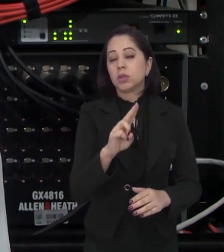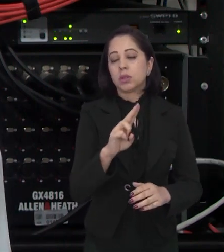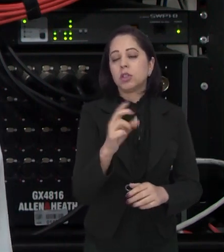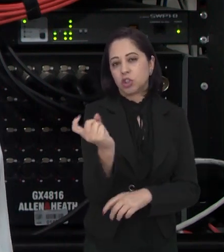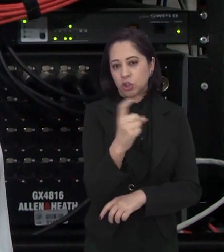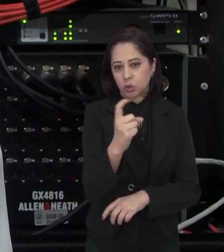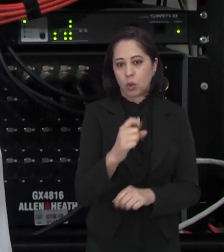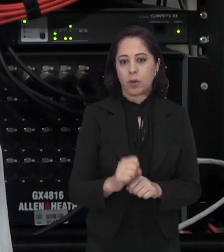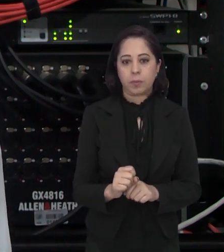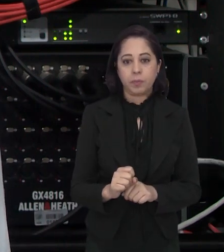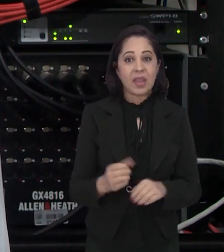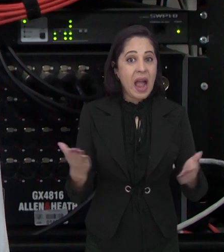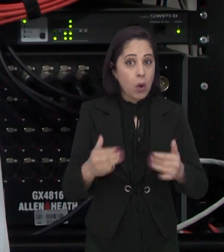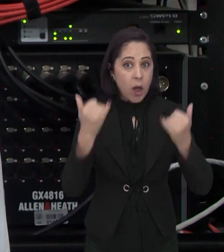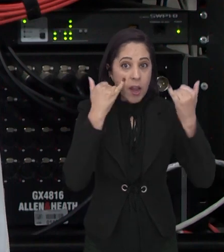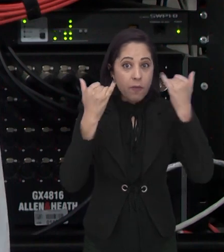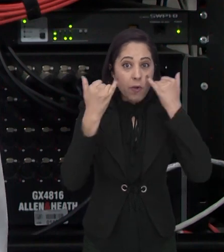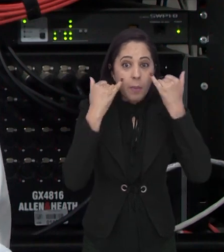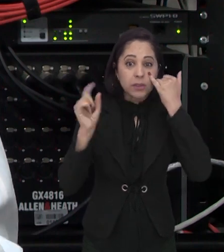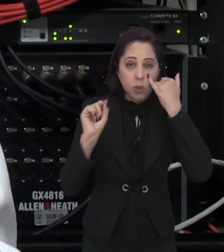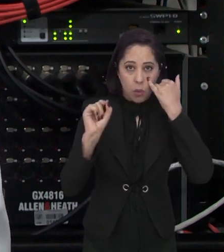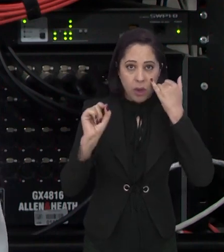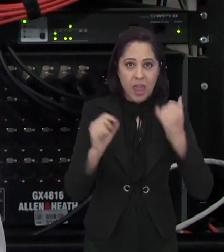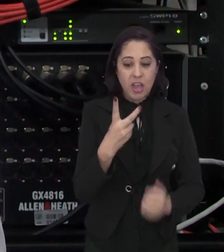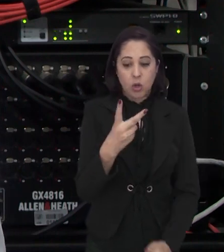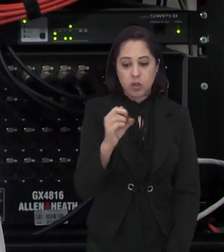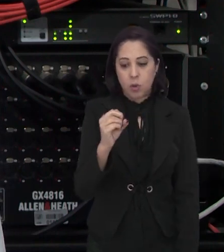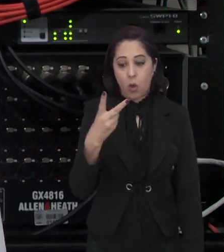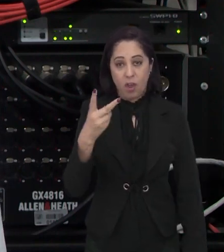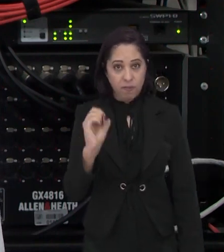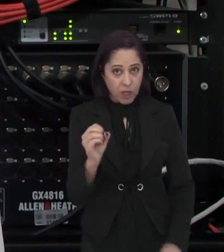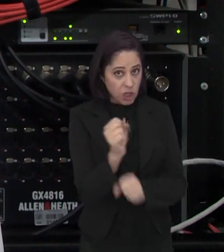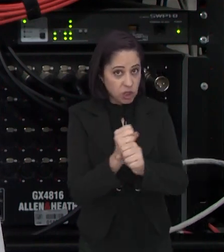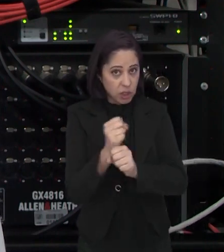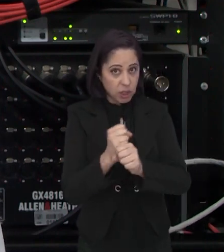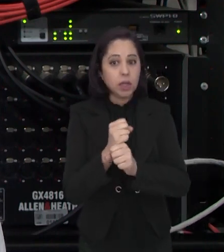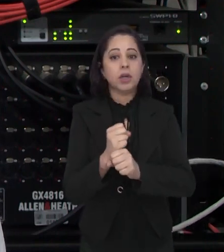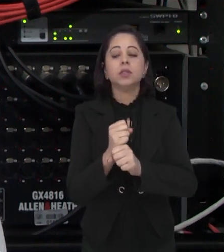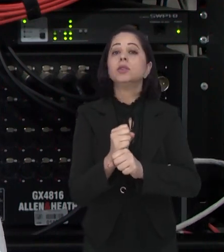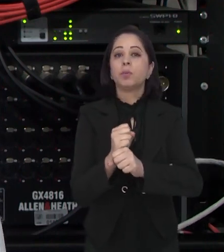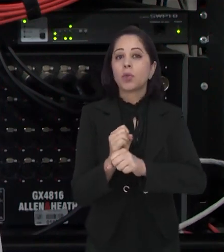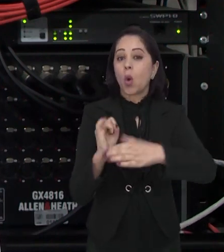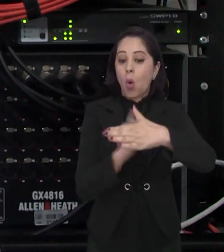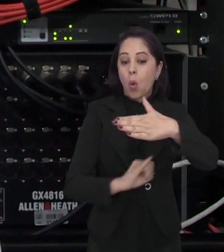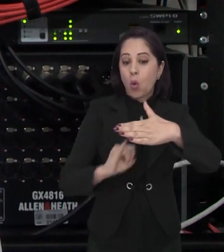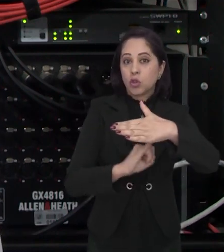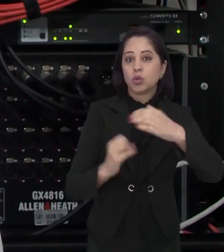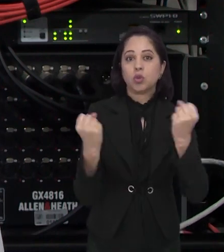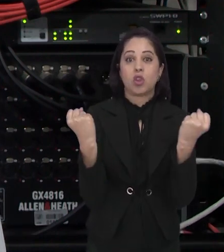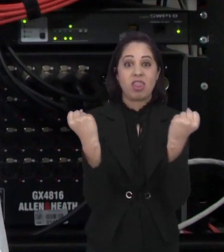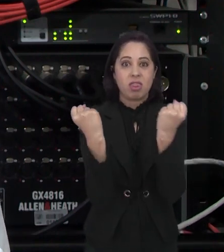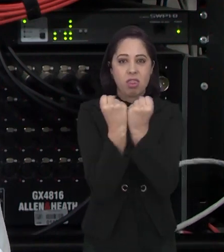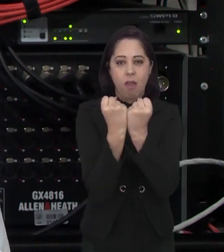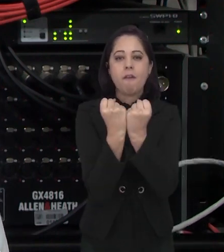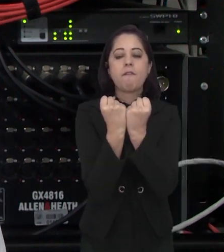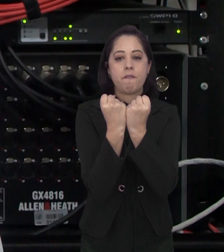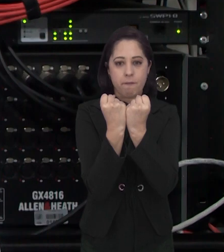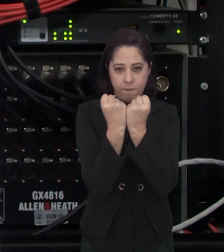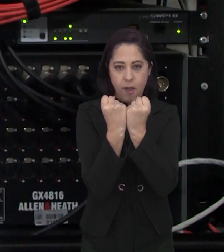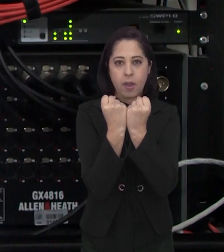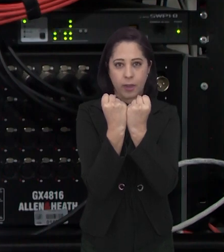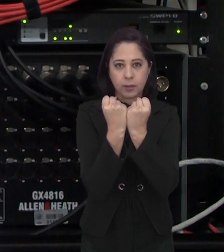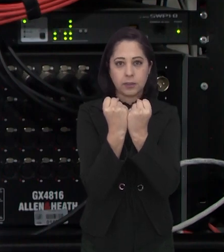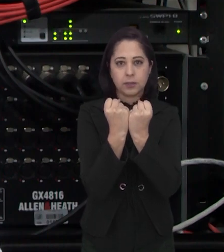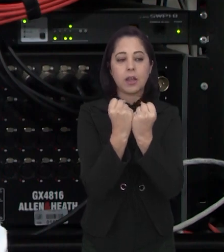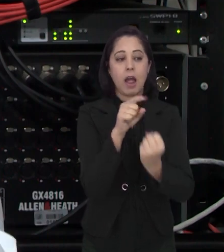tem informações de que no ano de 2020, o Instituto Brasileiro de Estudo e Defesa das Relações de Consumo